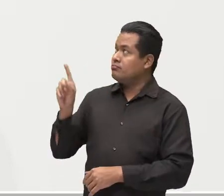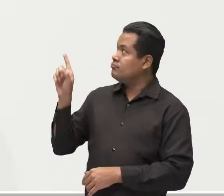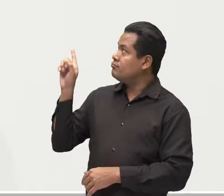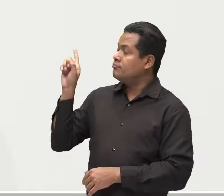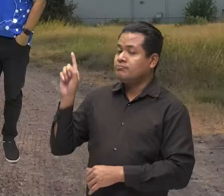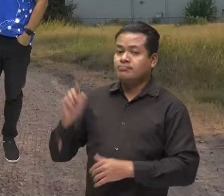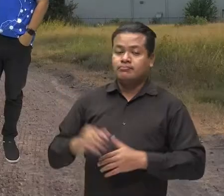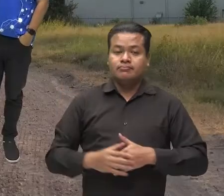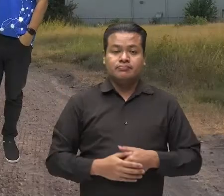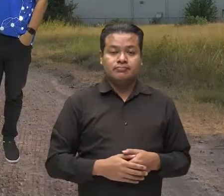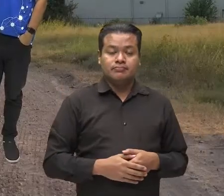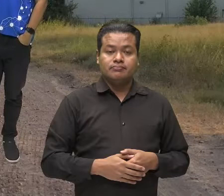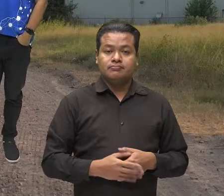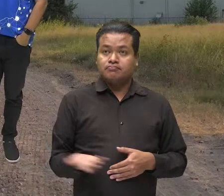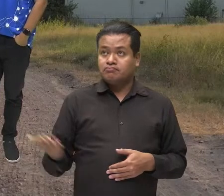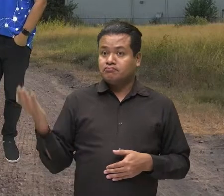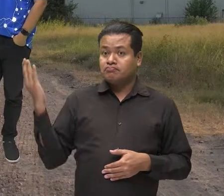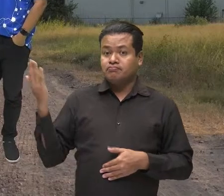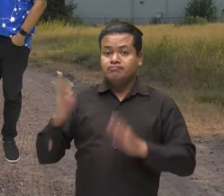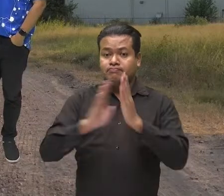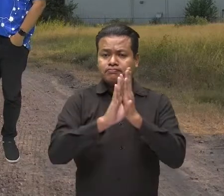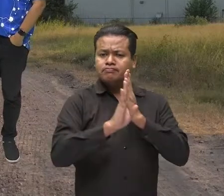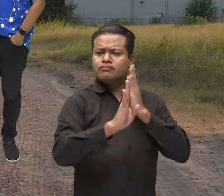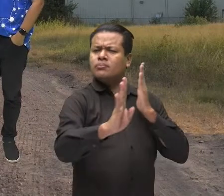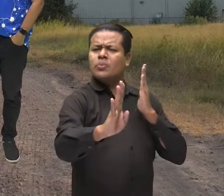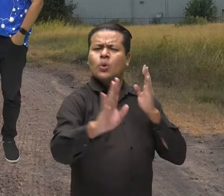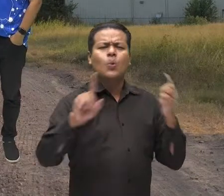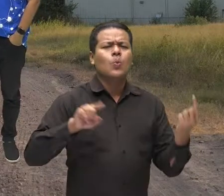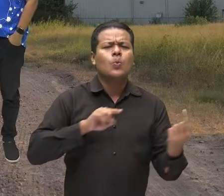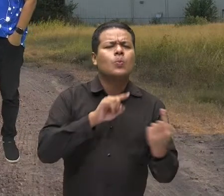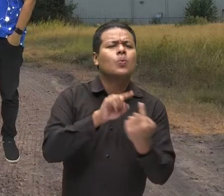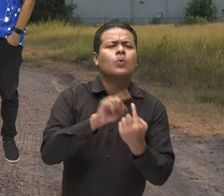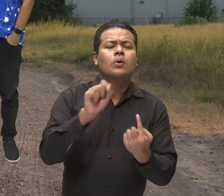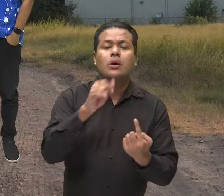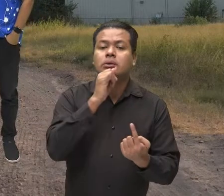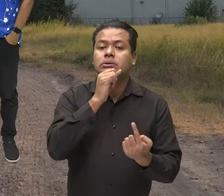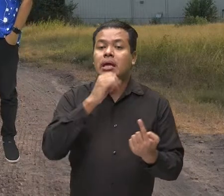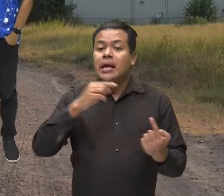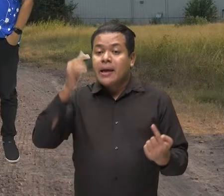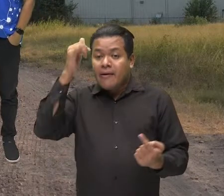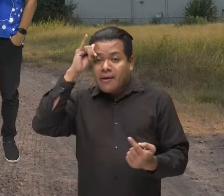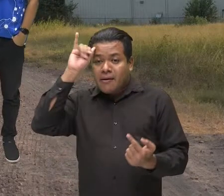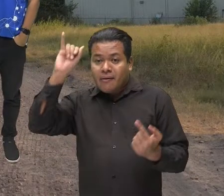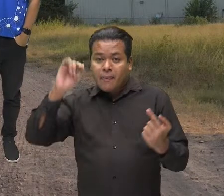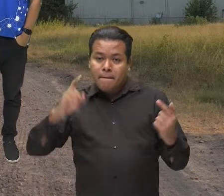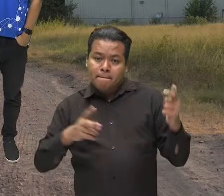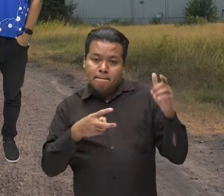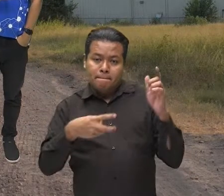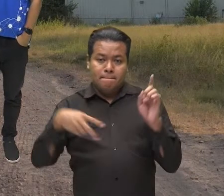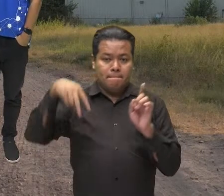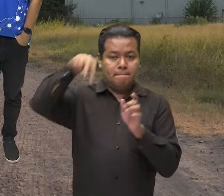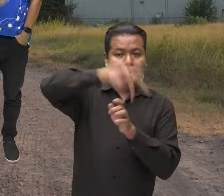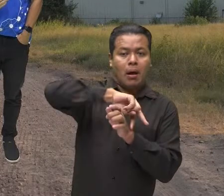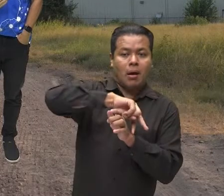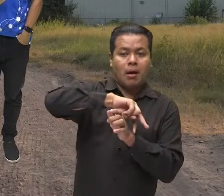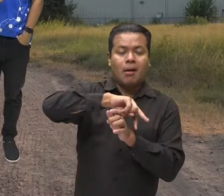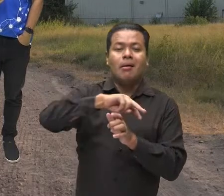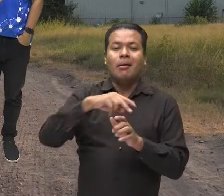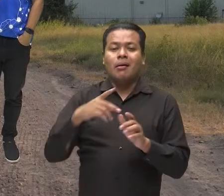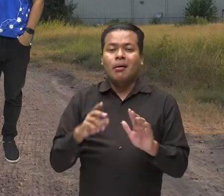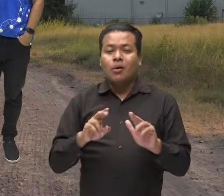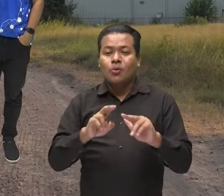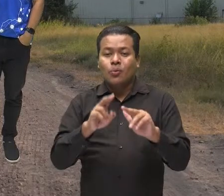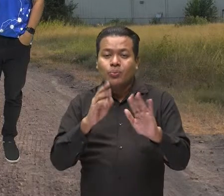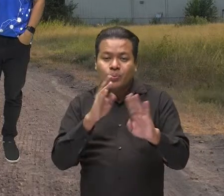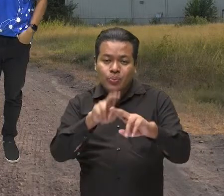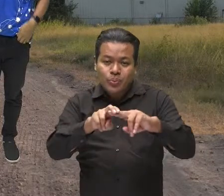está aqui, né, comigo, justamente para tentar inibir mesmo a imigração, né? O motivo pelo qual existe esse conflito